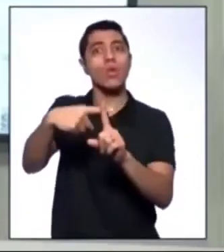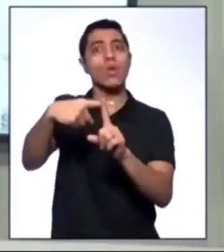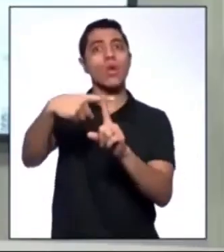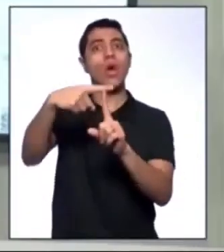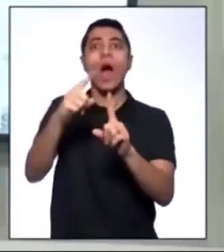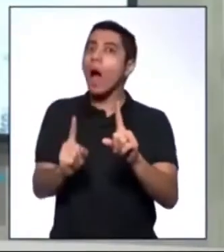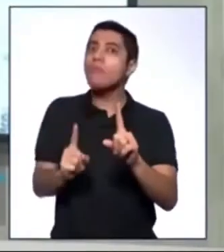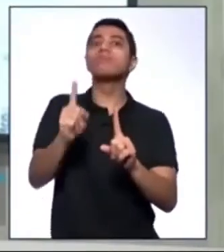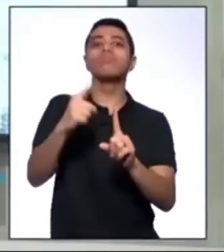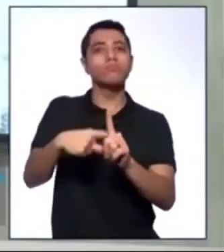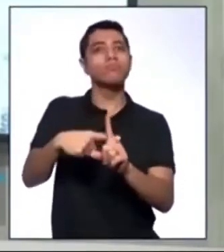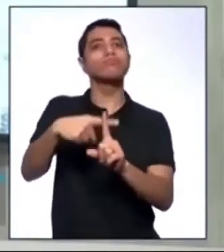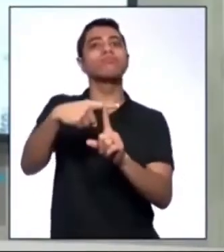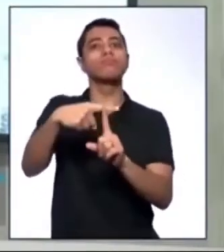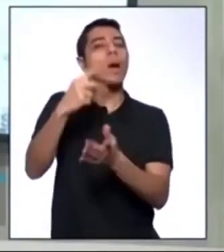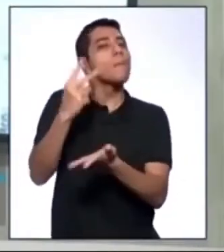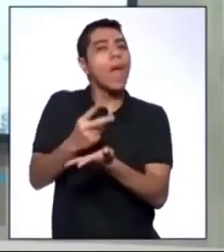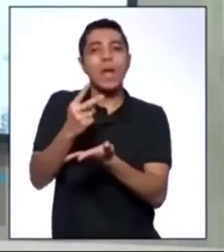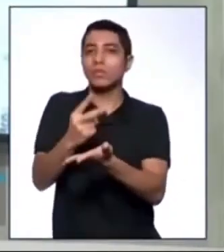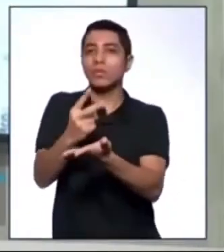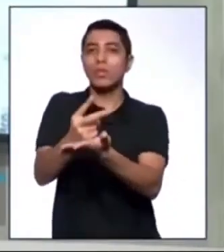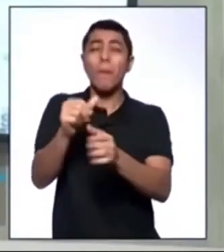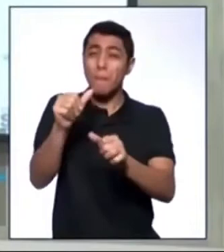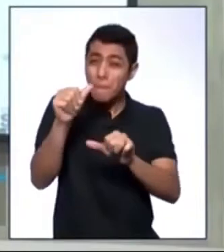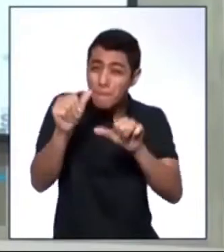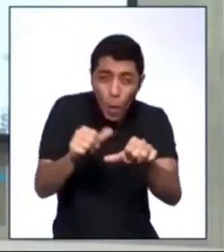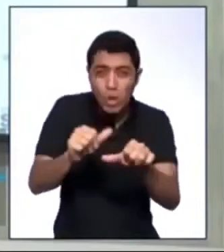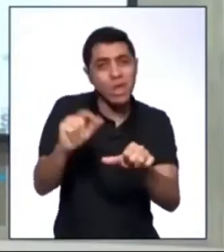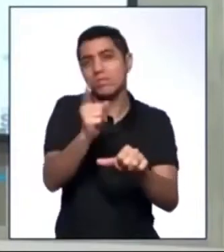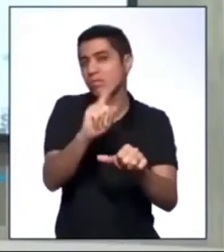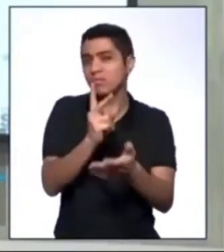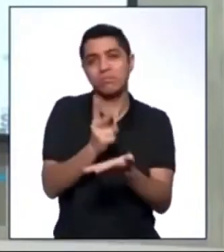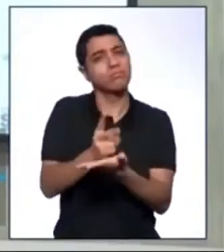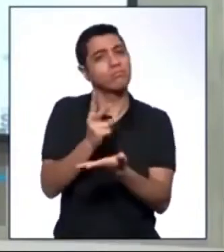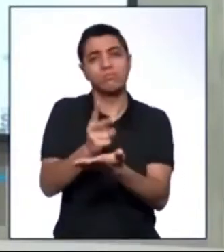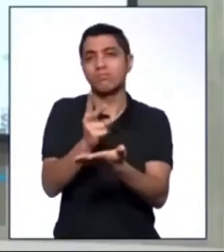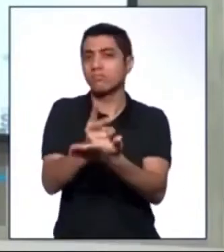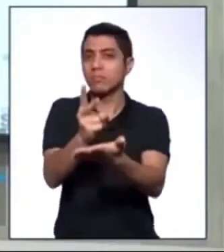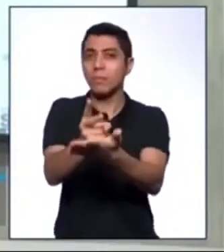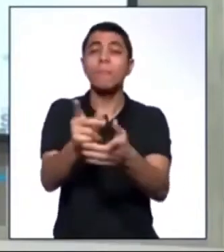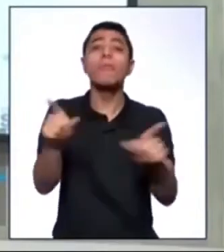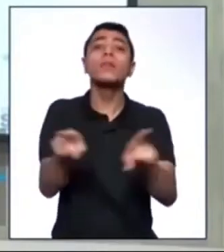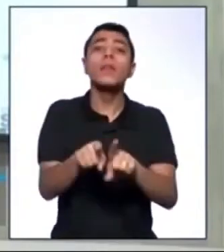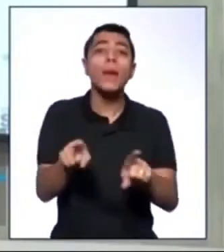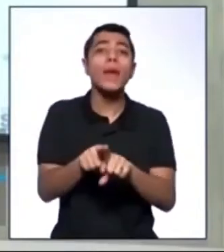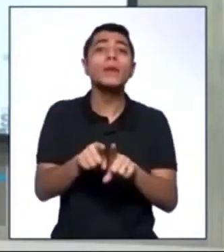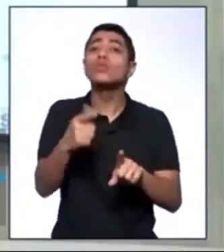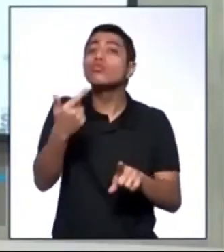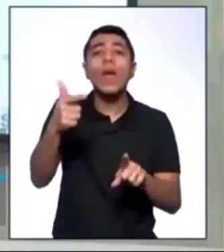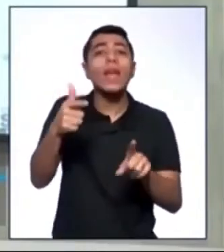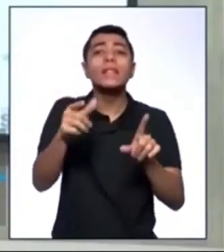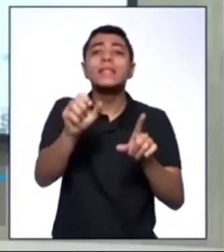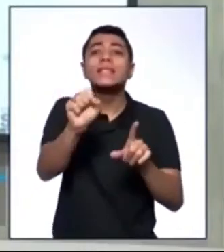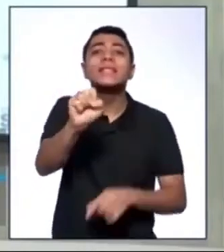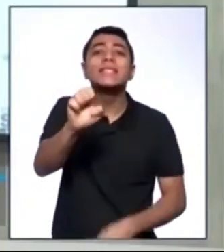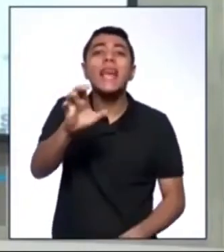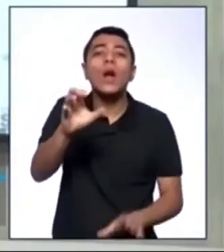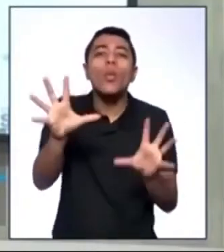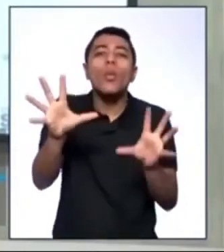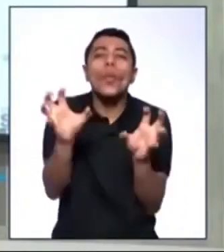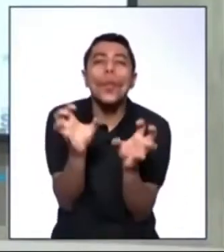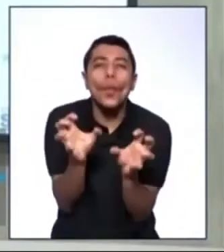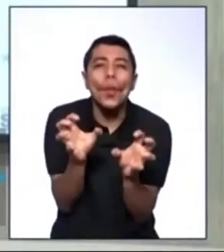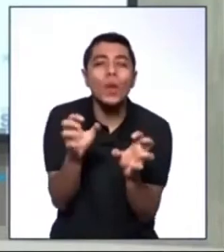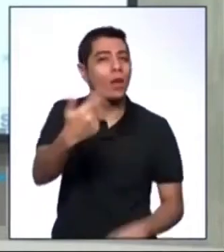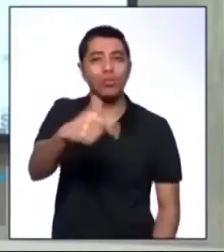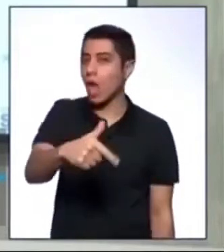pequena amplitude térmica anual e ausência de período seco. O clima equatorial tem ausência de período seco, galera.